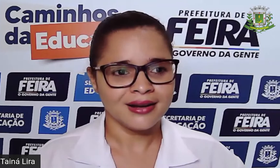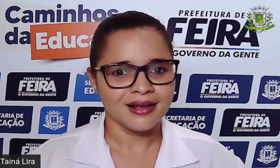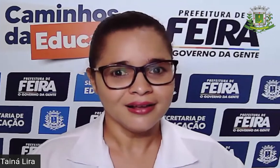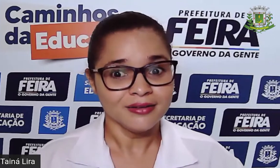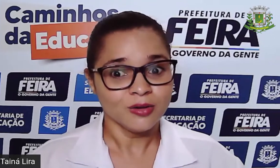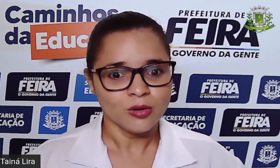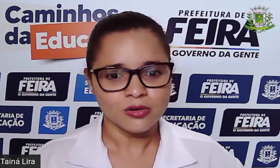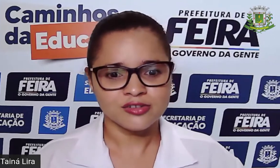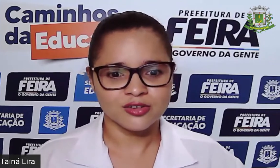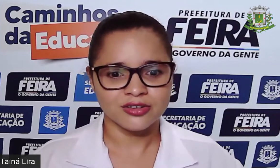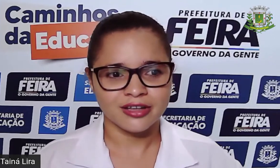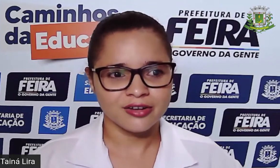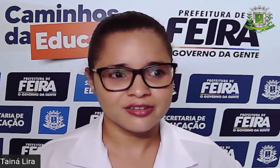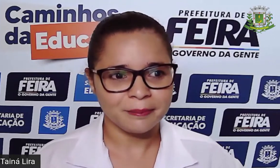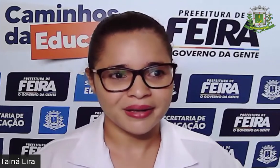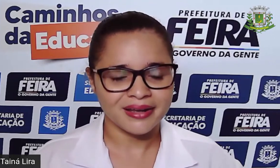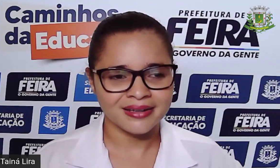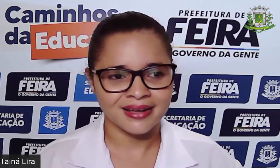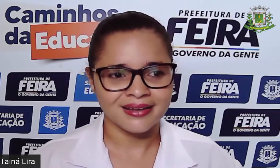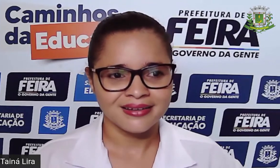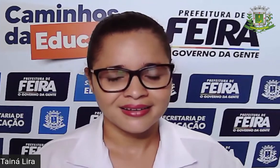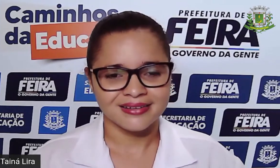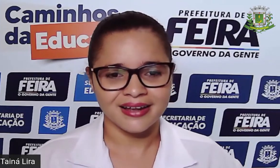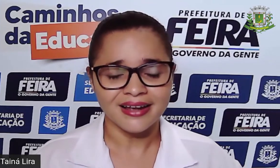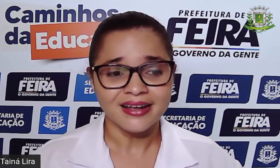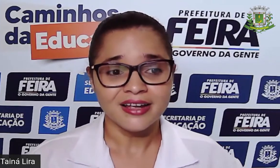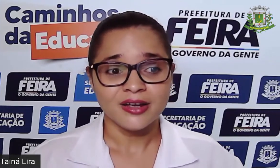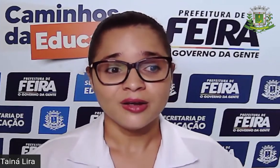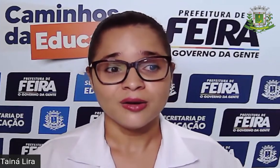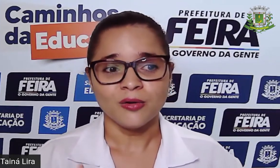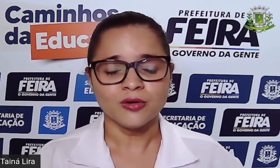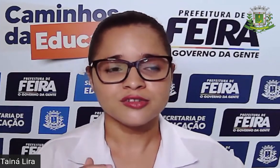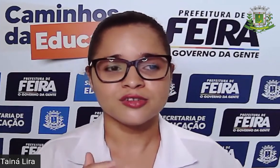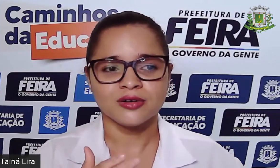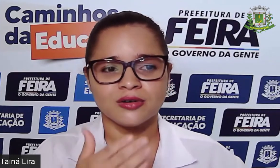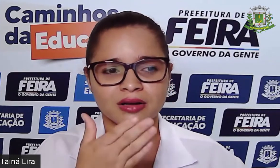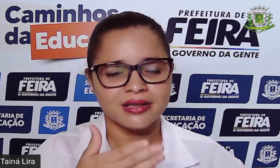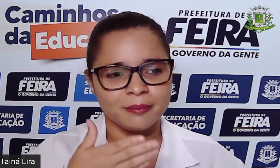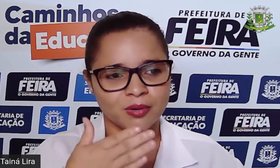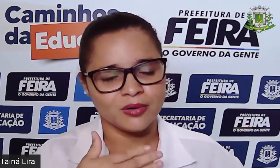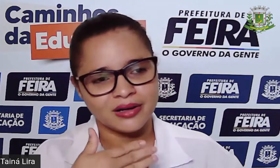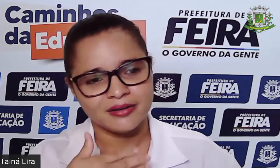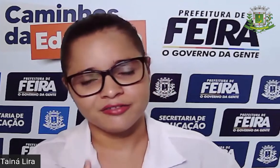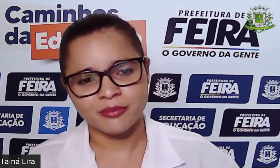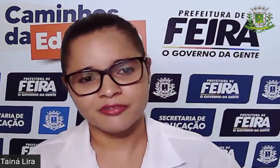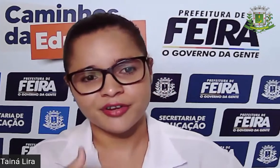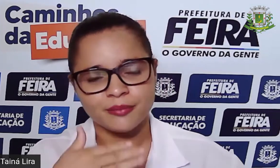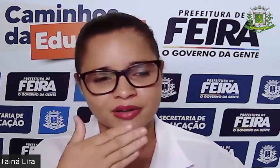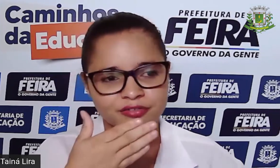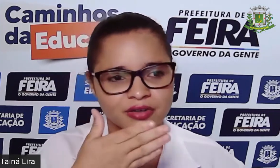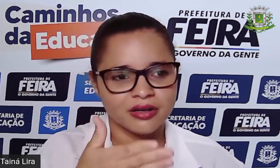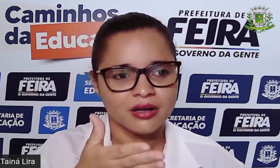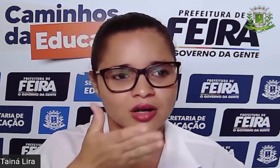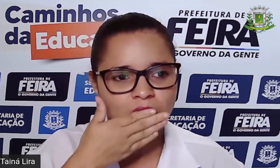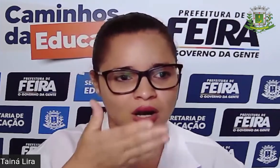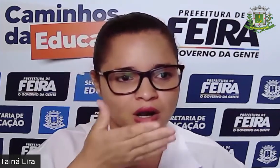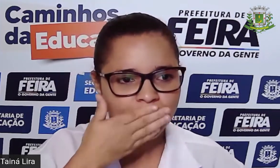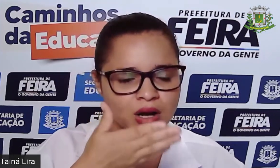Olha lá o som da nossa perna, né? O som, ó, da boca. Vamos ver como é que